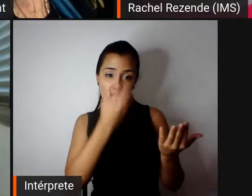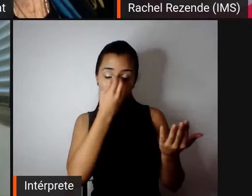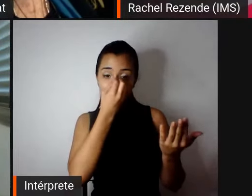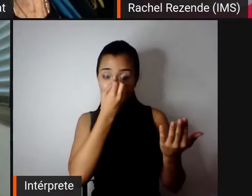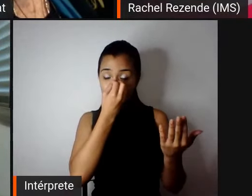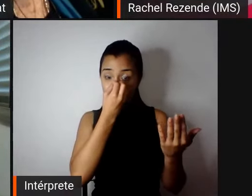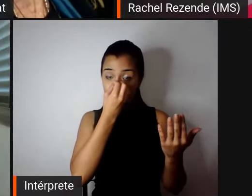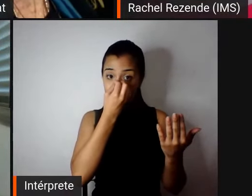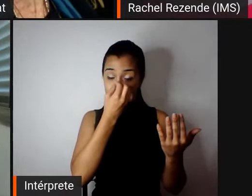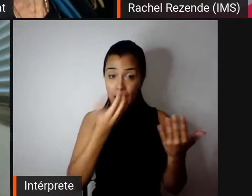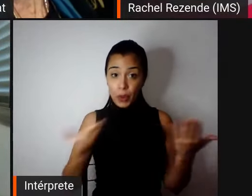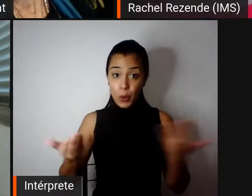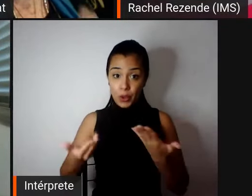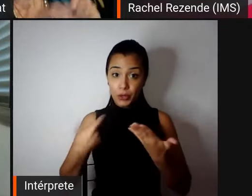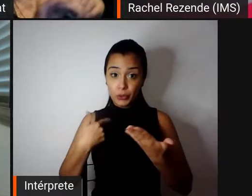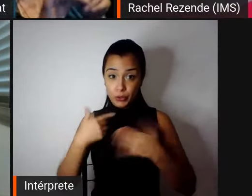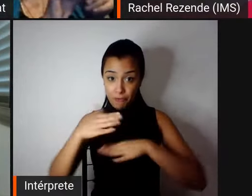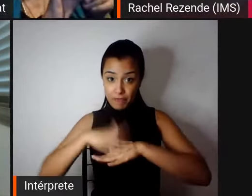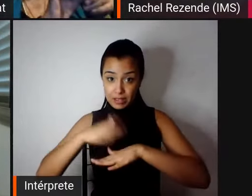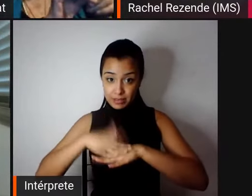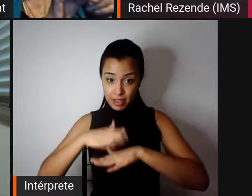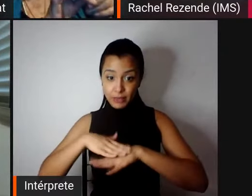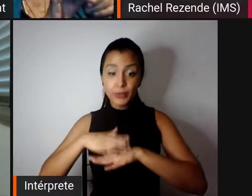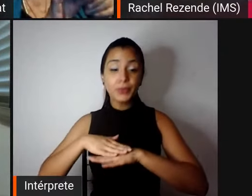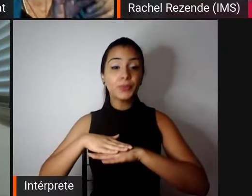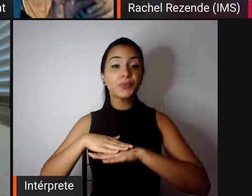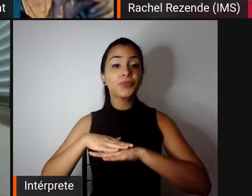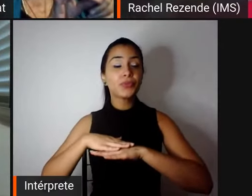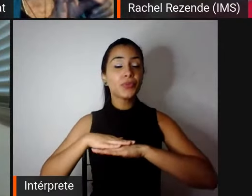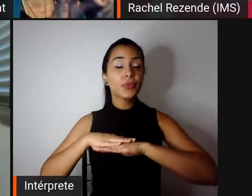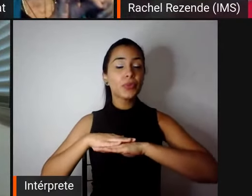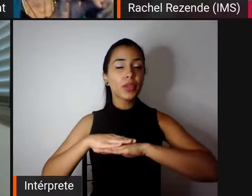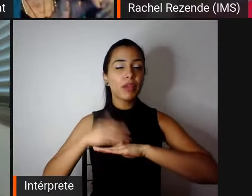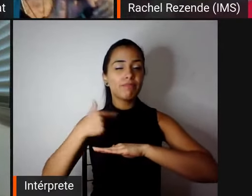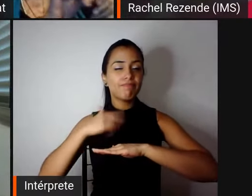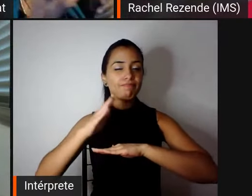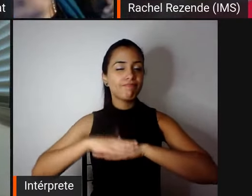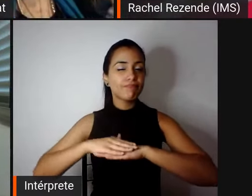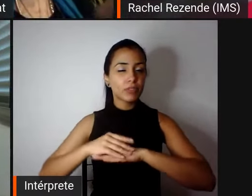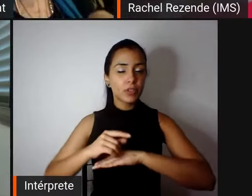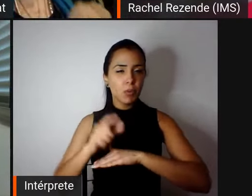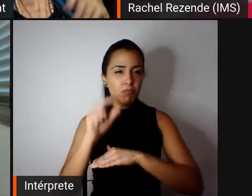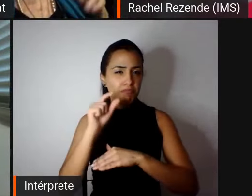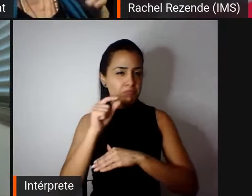fazendo. E o curioso, porque fizemos um pequeno vídeo com o